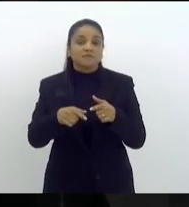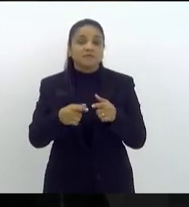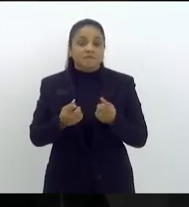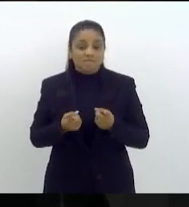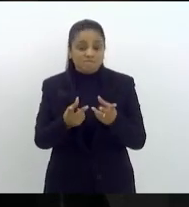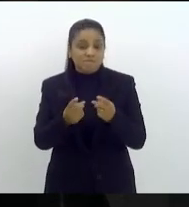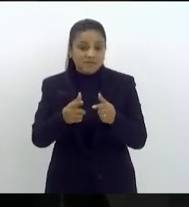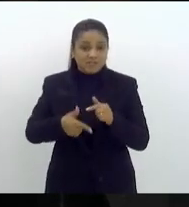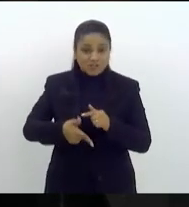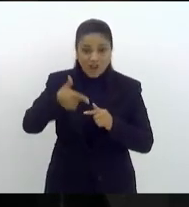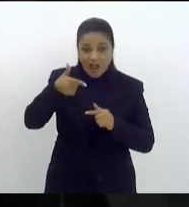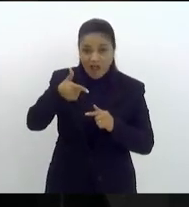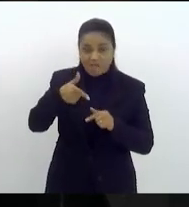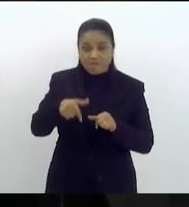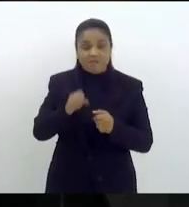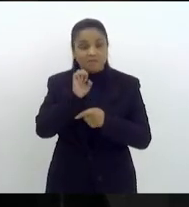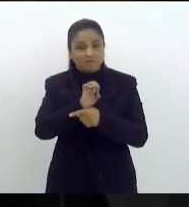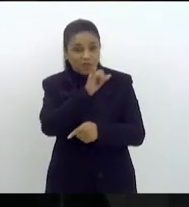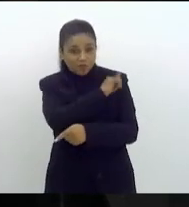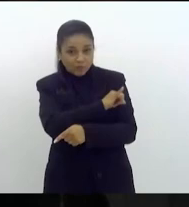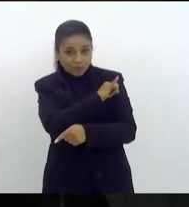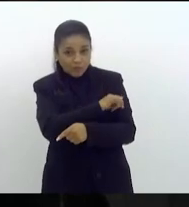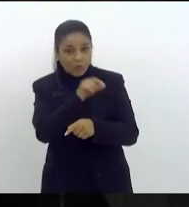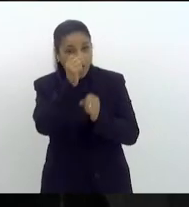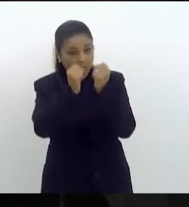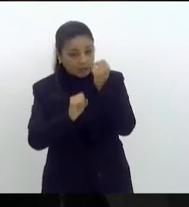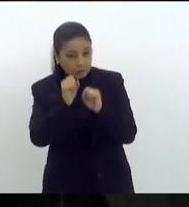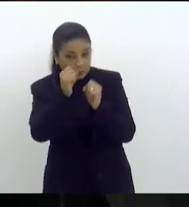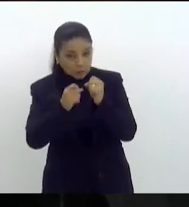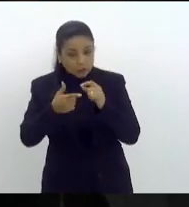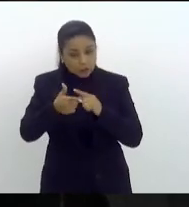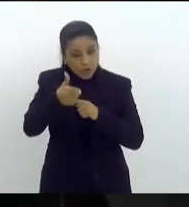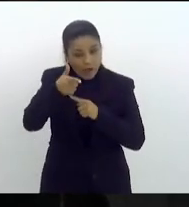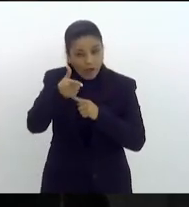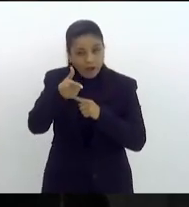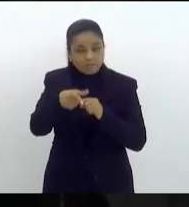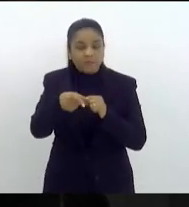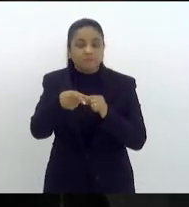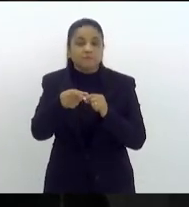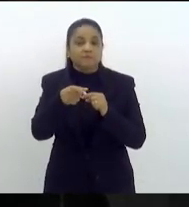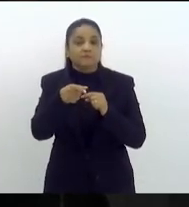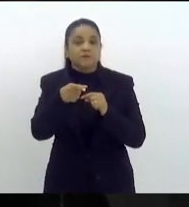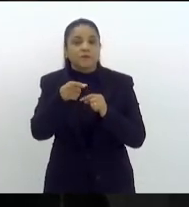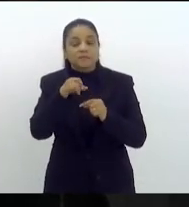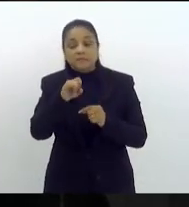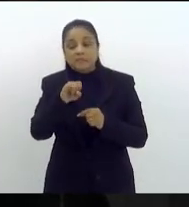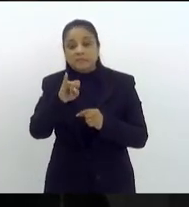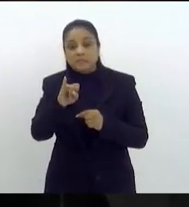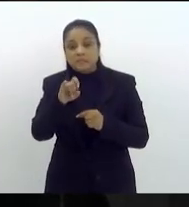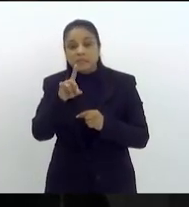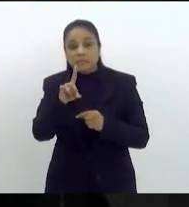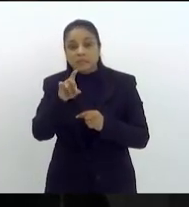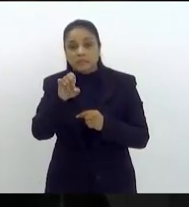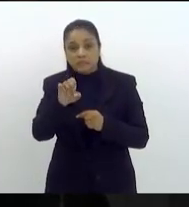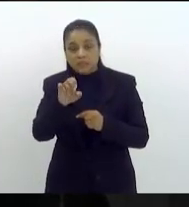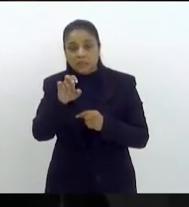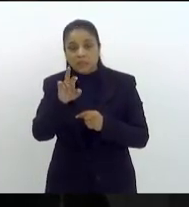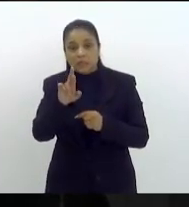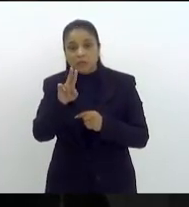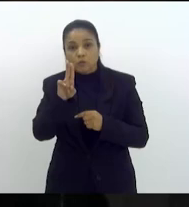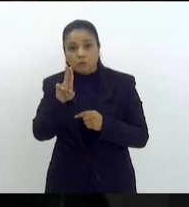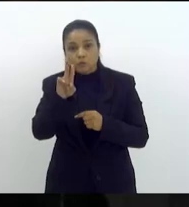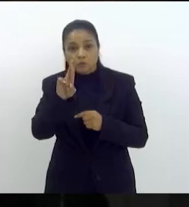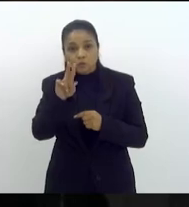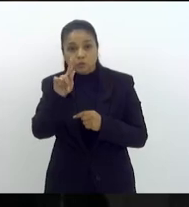que para os que não sabem a indústria de armamento é uma Siderúrgica que fabrica componentes que vão muito